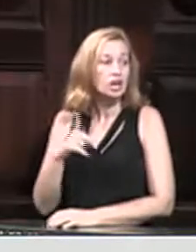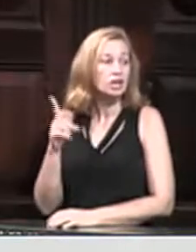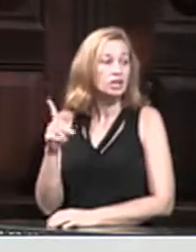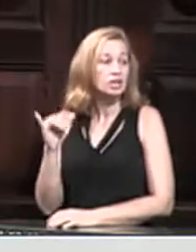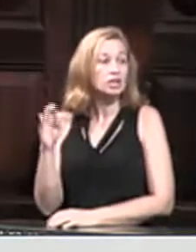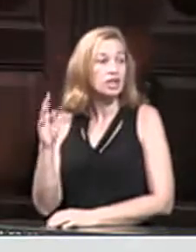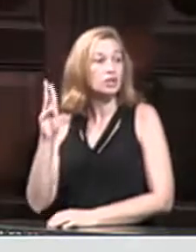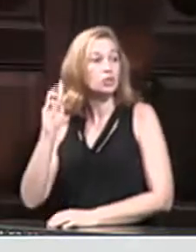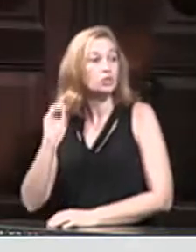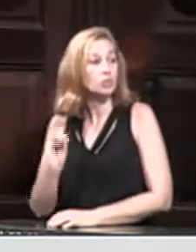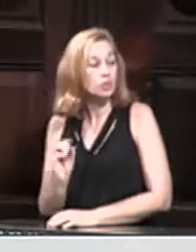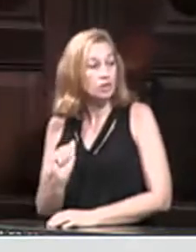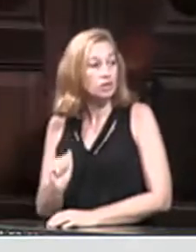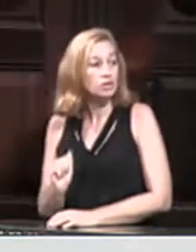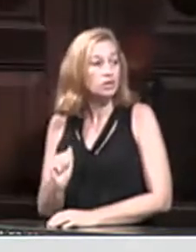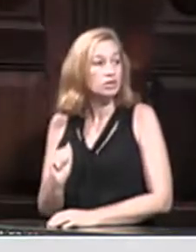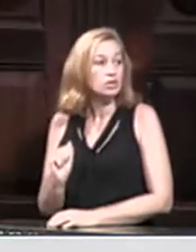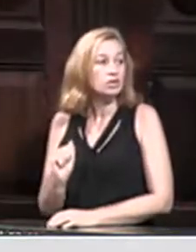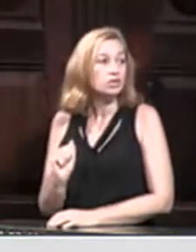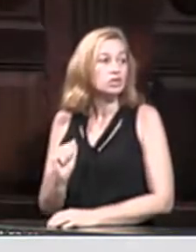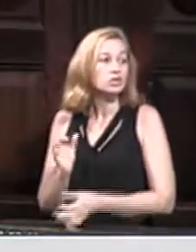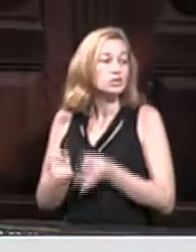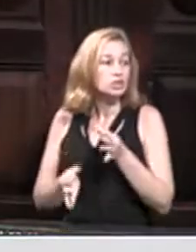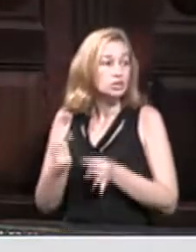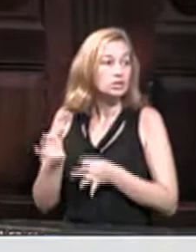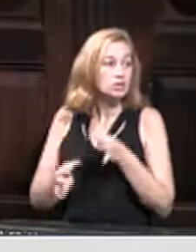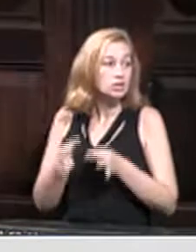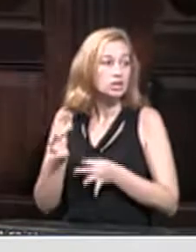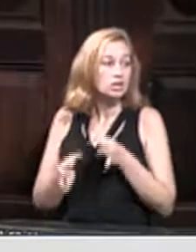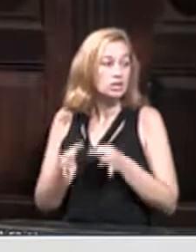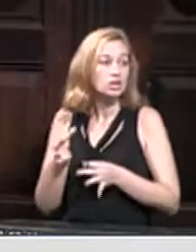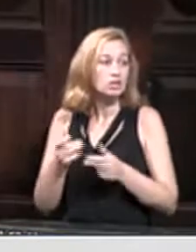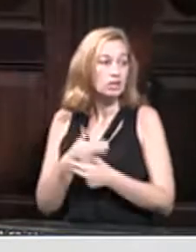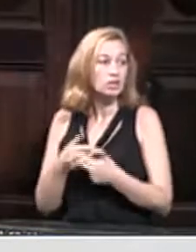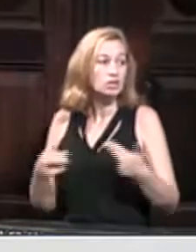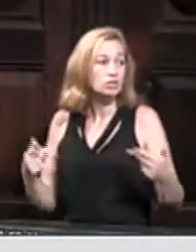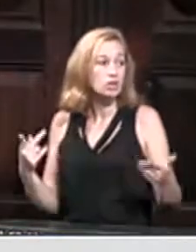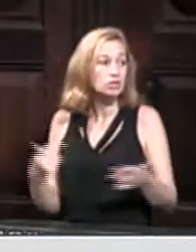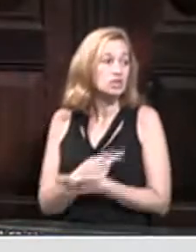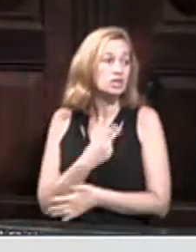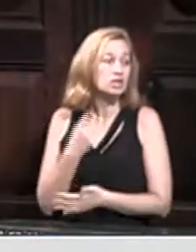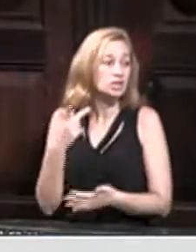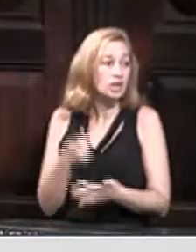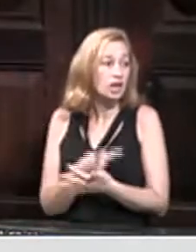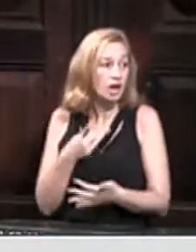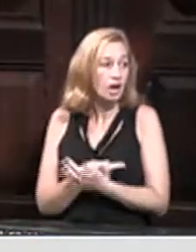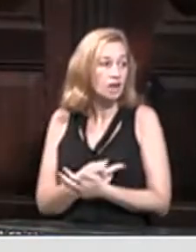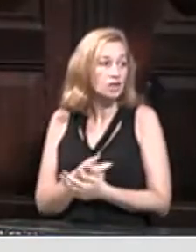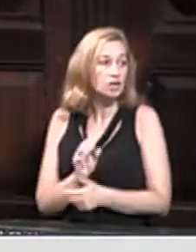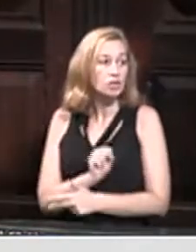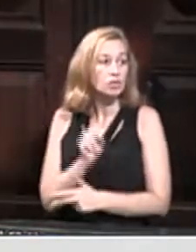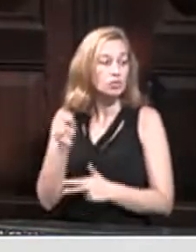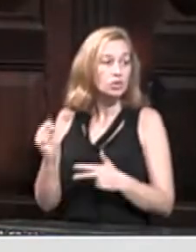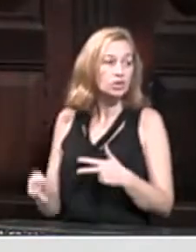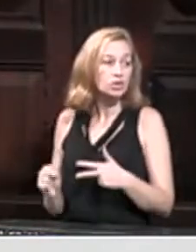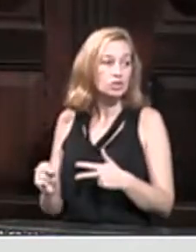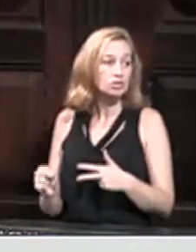para a ditadura do judiciário com incursões indevidas no Poder Legislativo de